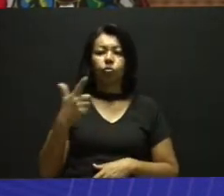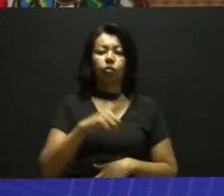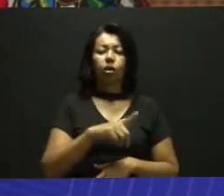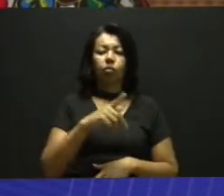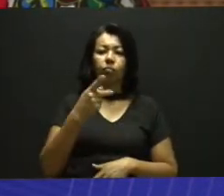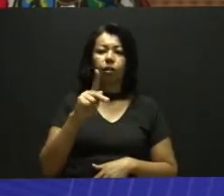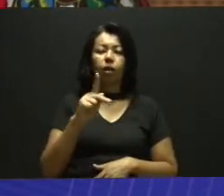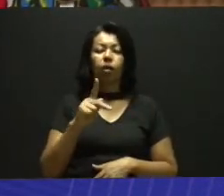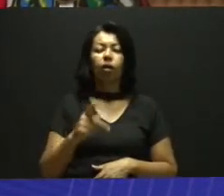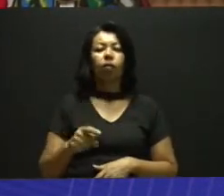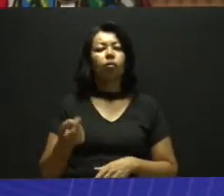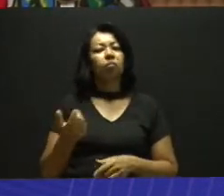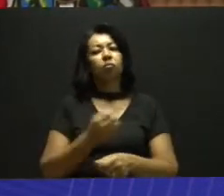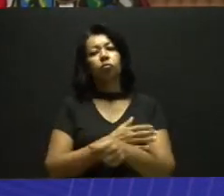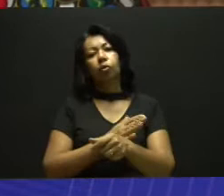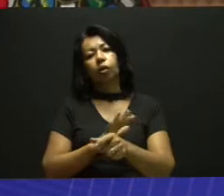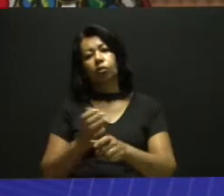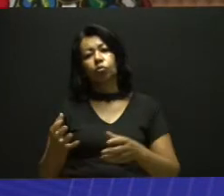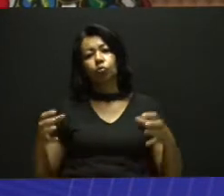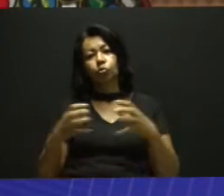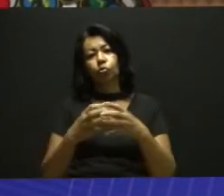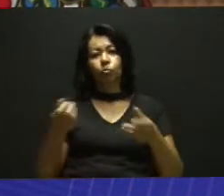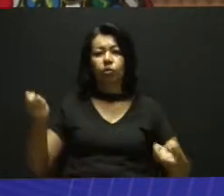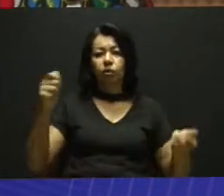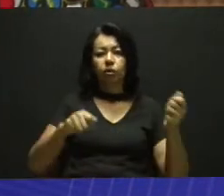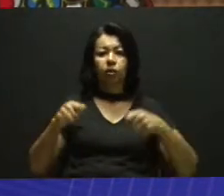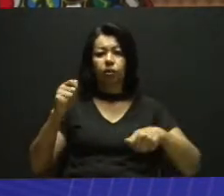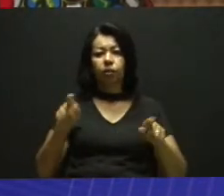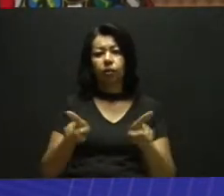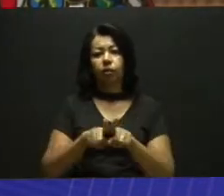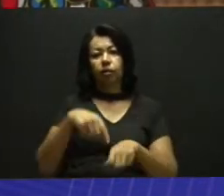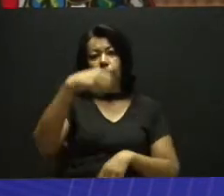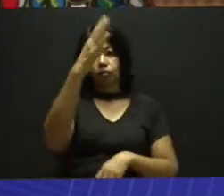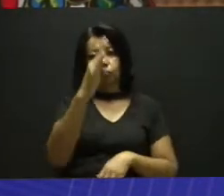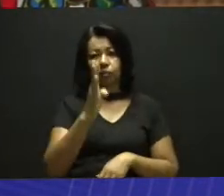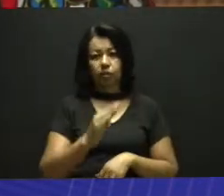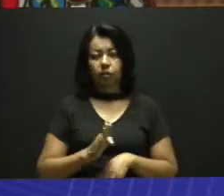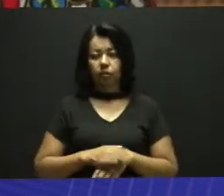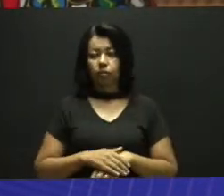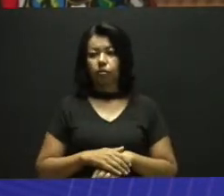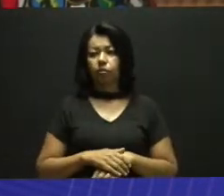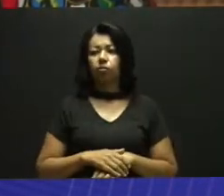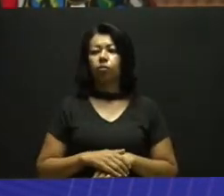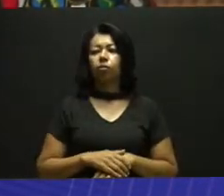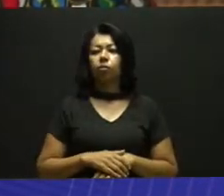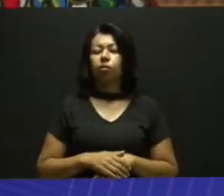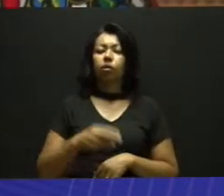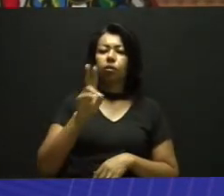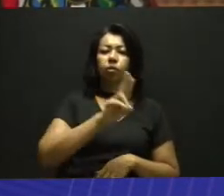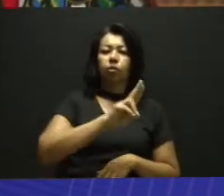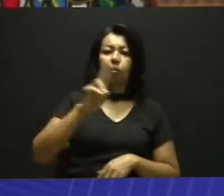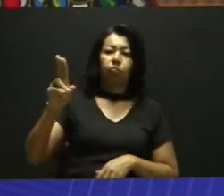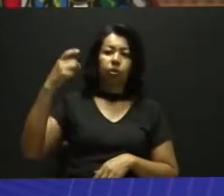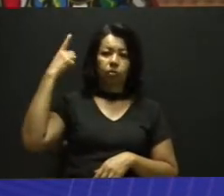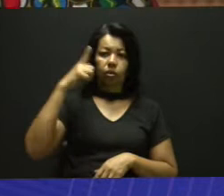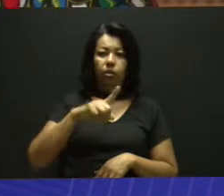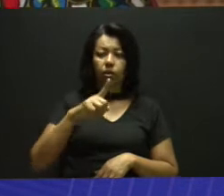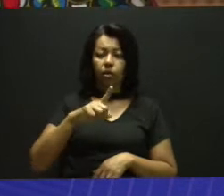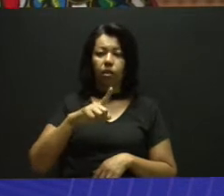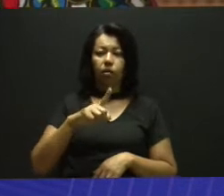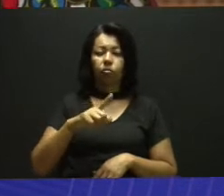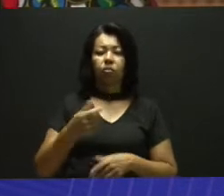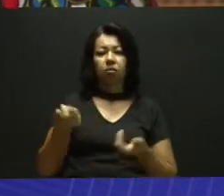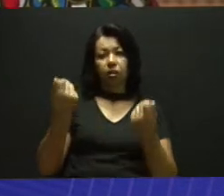ao tradicionalismo das fanfarras e das bandas do brasil entre títulos conquistados e honrarias